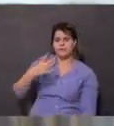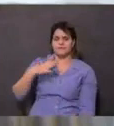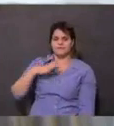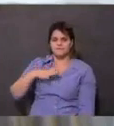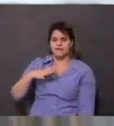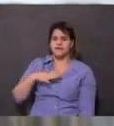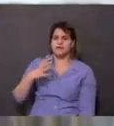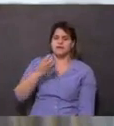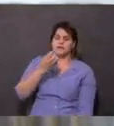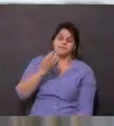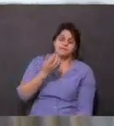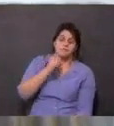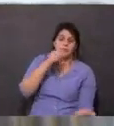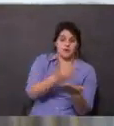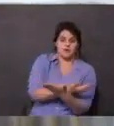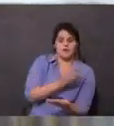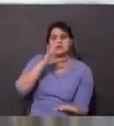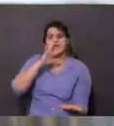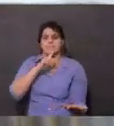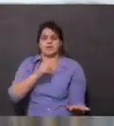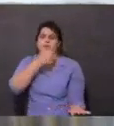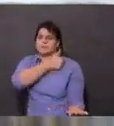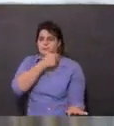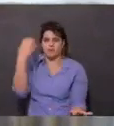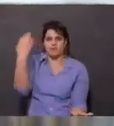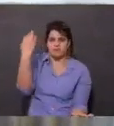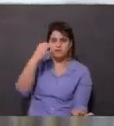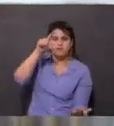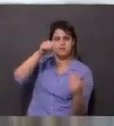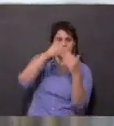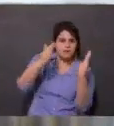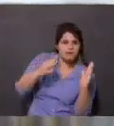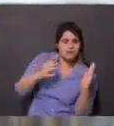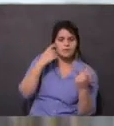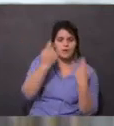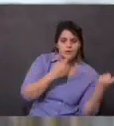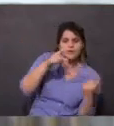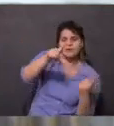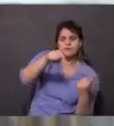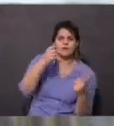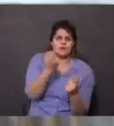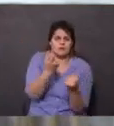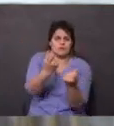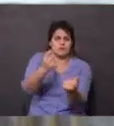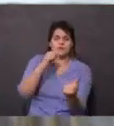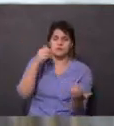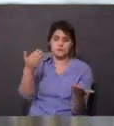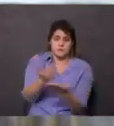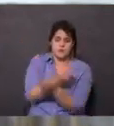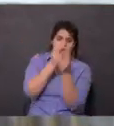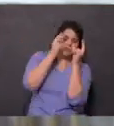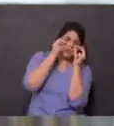perda e reencontro no templo, e ainda e sobretudo quando está às portas da morte. No